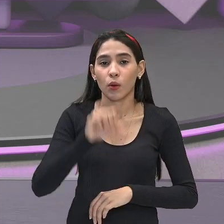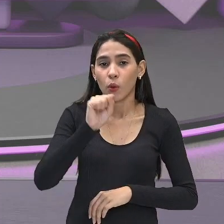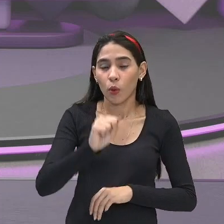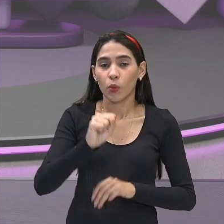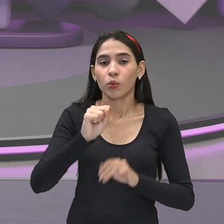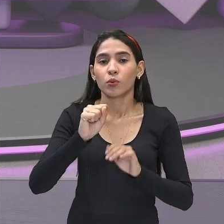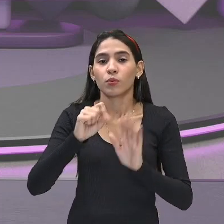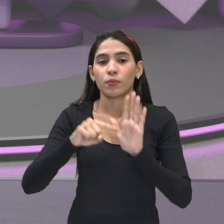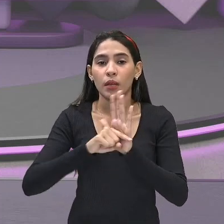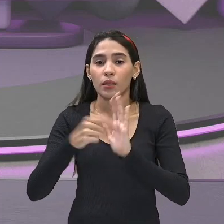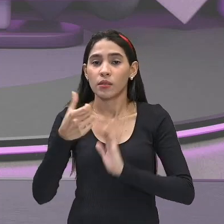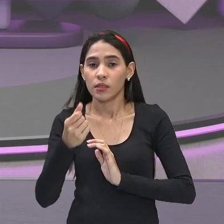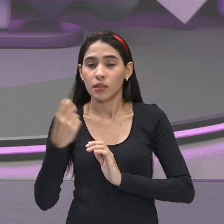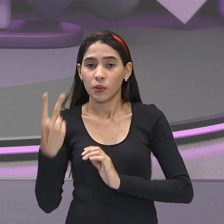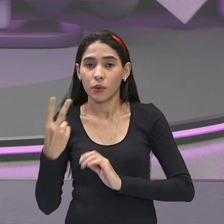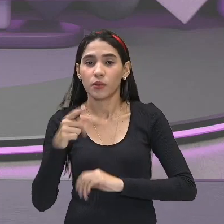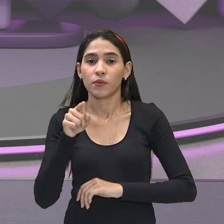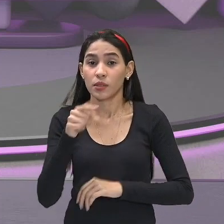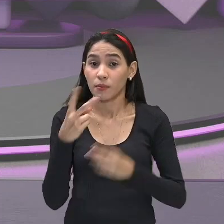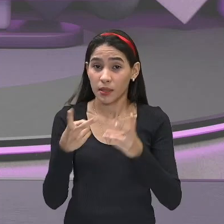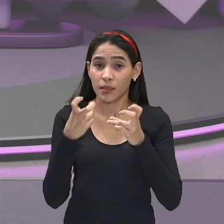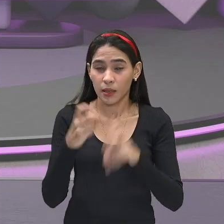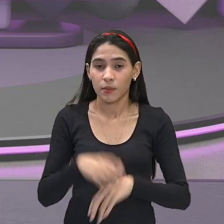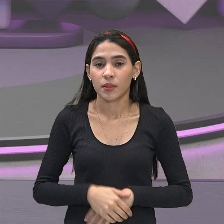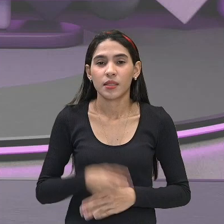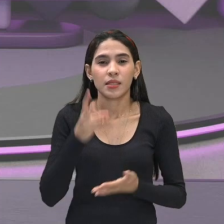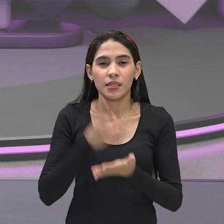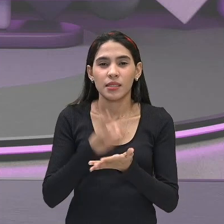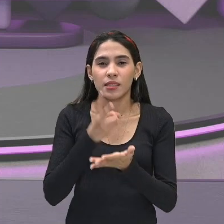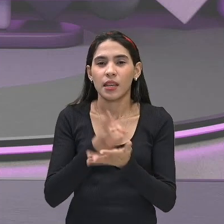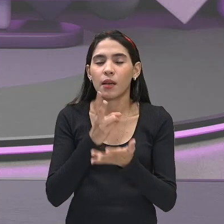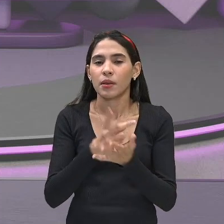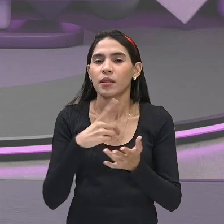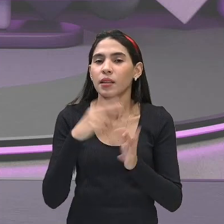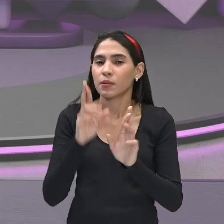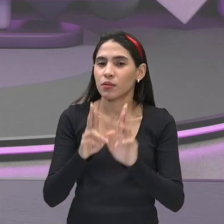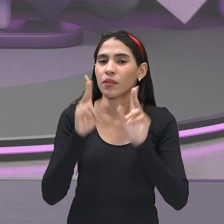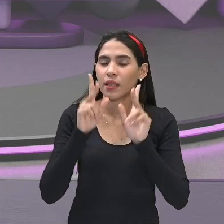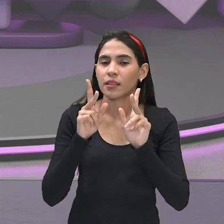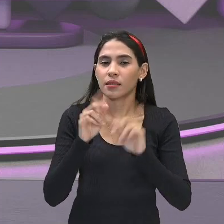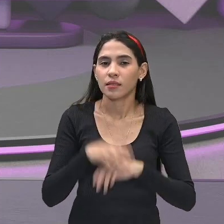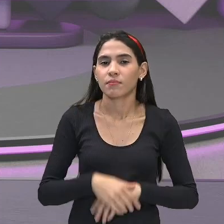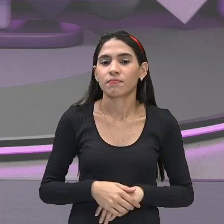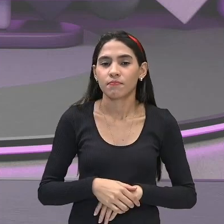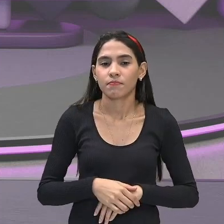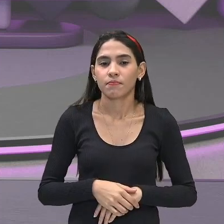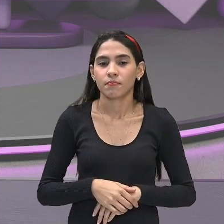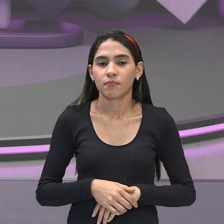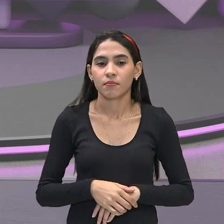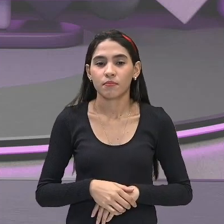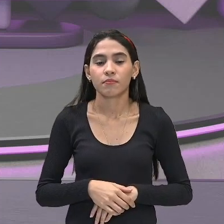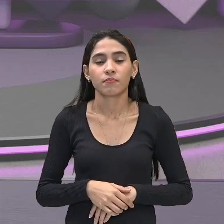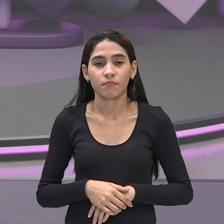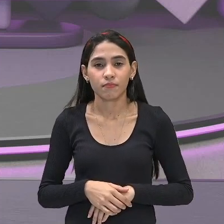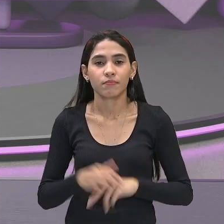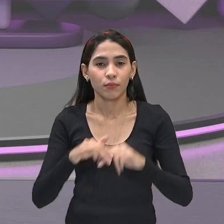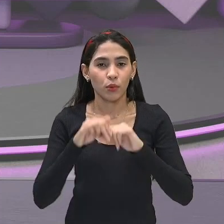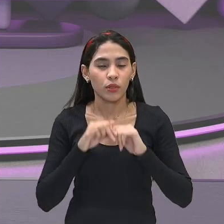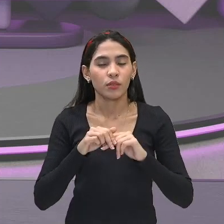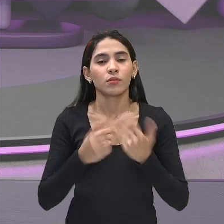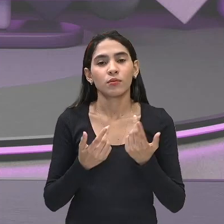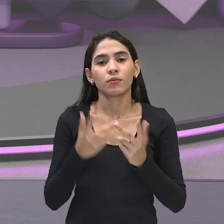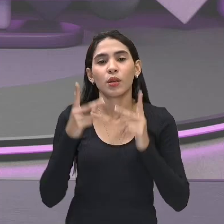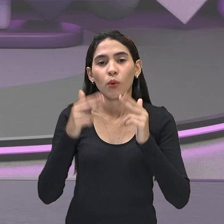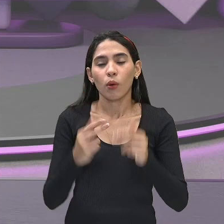6, 2. Estão observando aí que sempre há uma diferença igual de uma pedra para outra? Essa diferença é igual a 2 e a